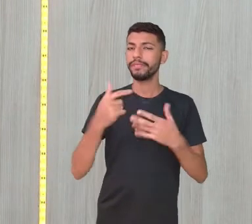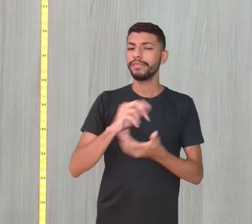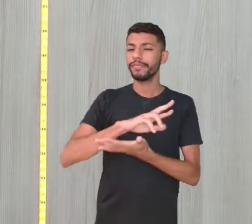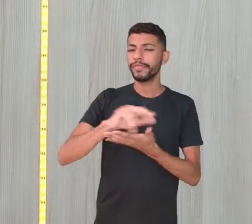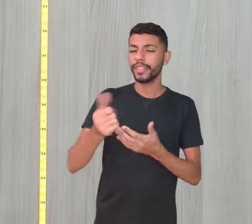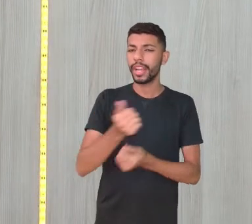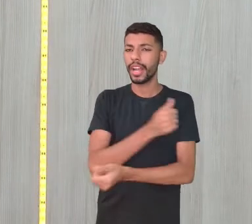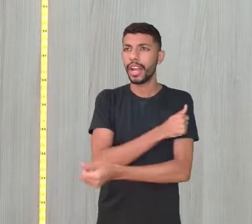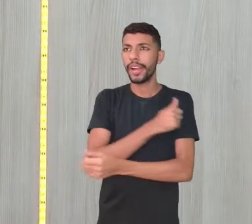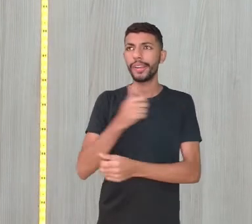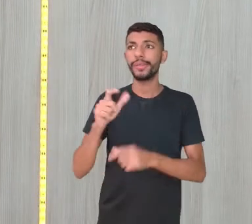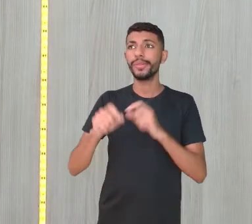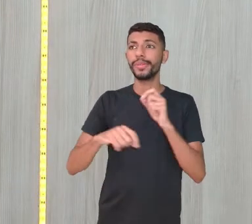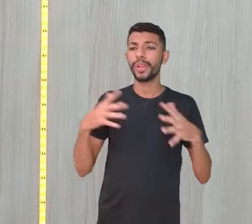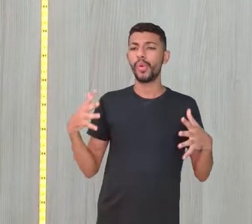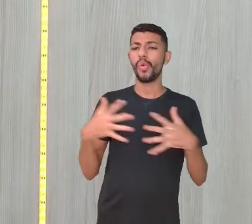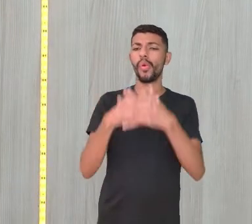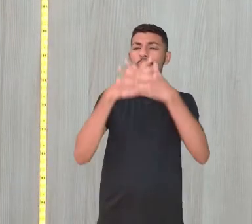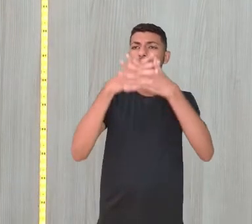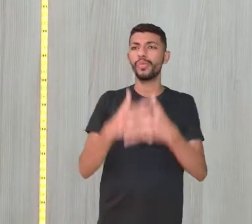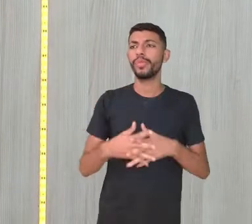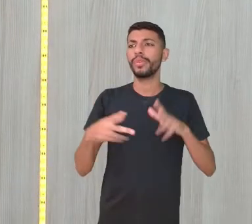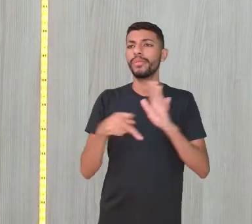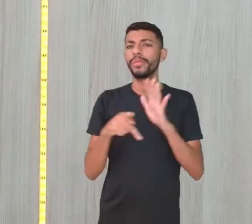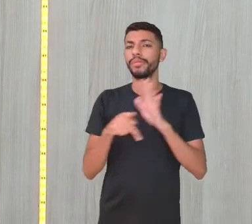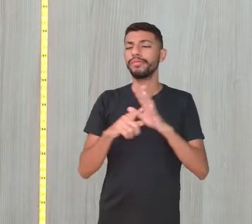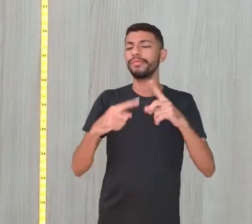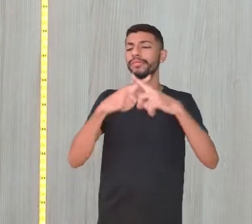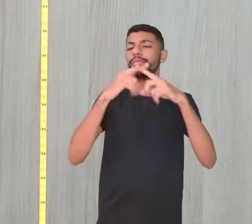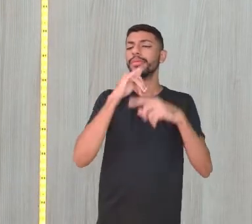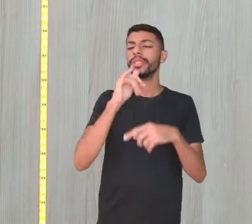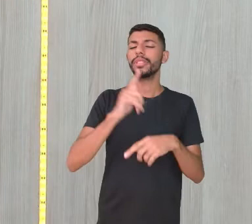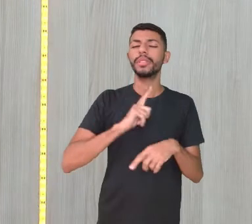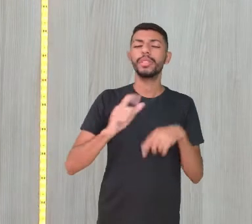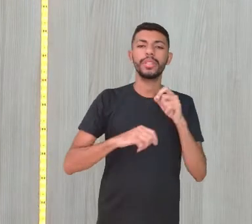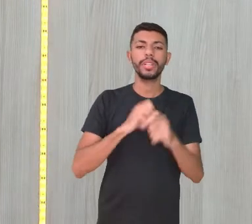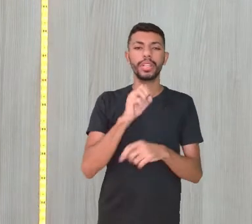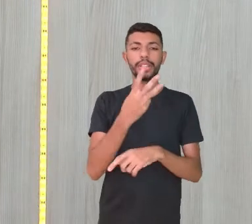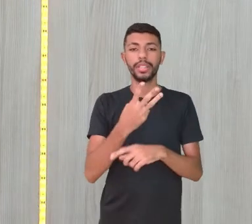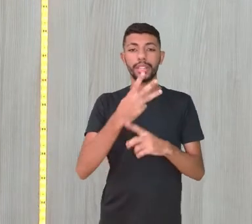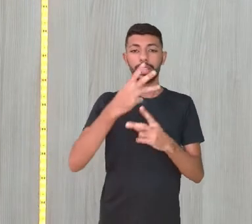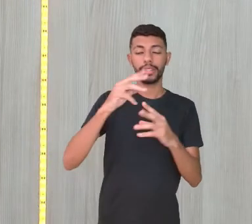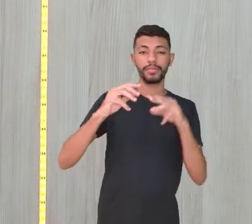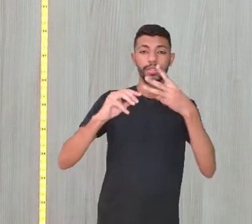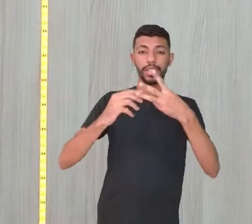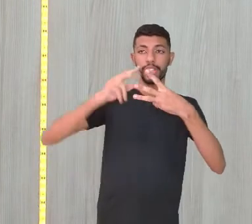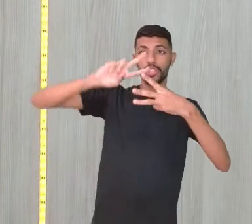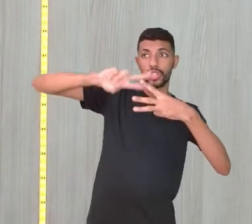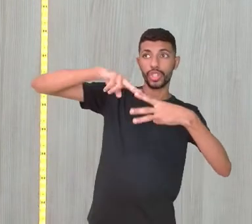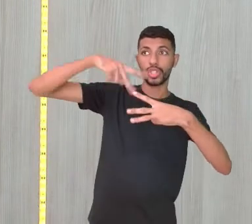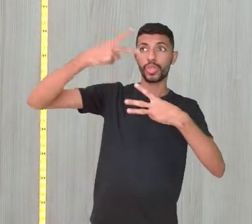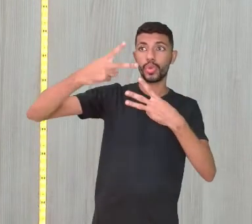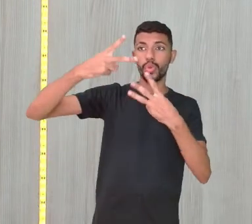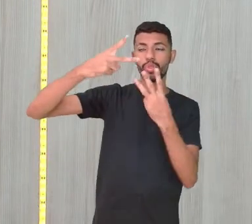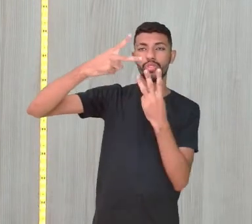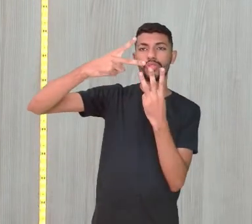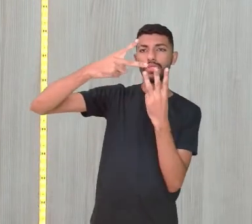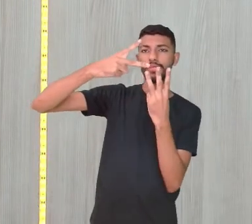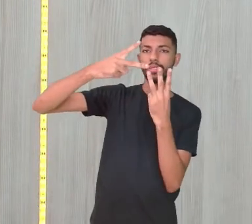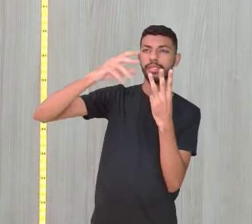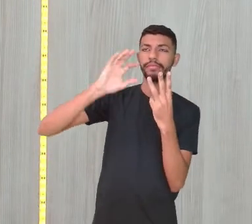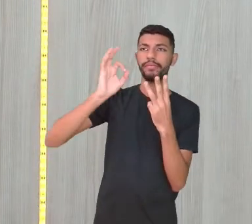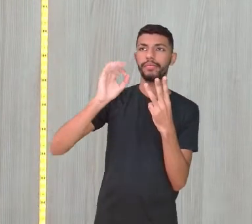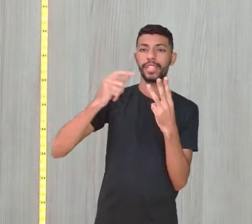multiplicação, certo? Quando você tem aí, por exemplo, 3 e um 2 no expoente, né, que a gente lê 3 elevado